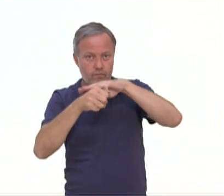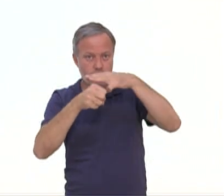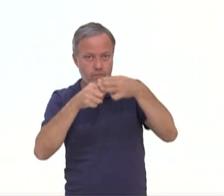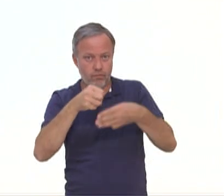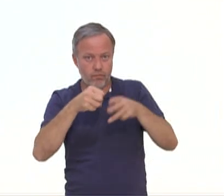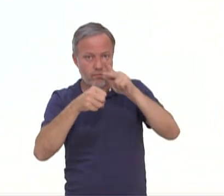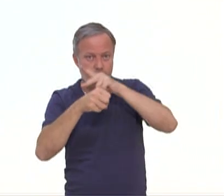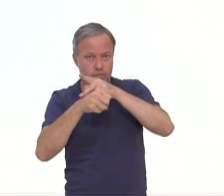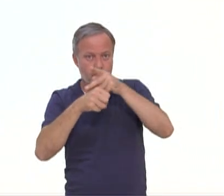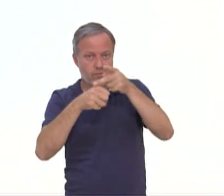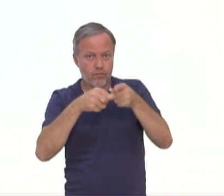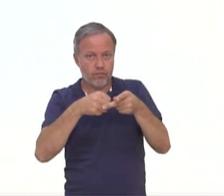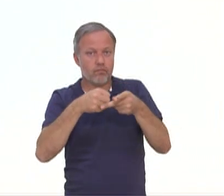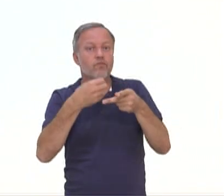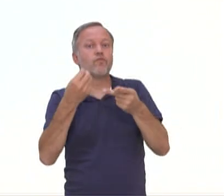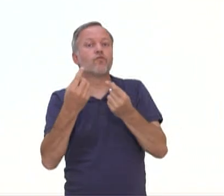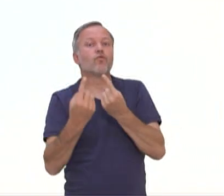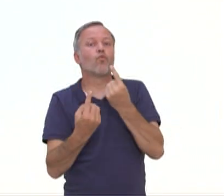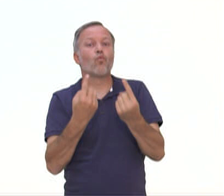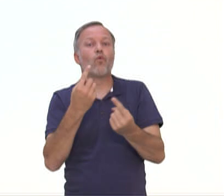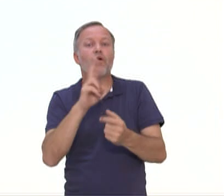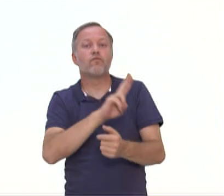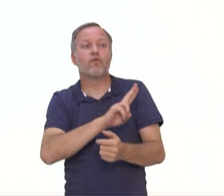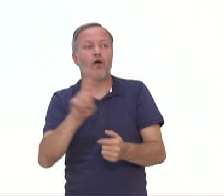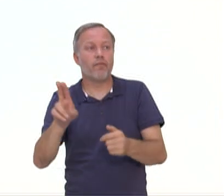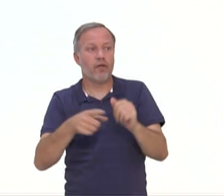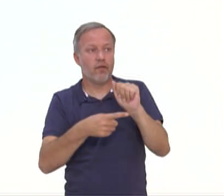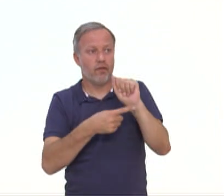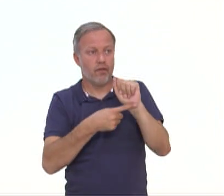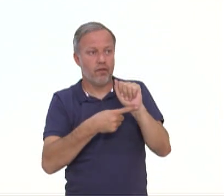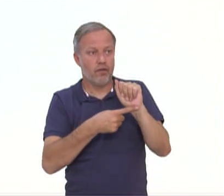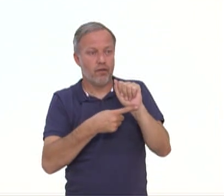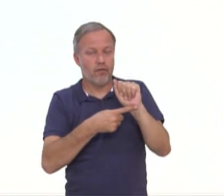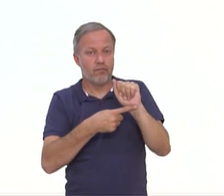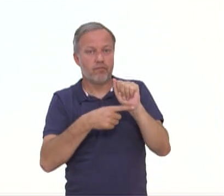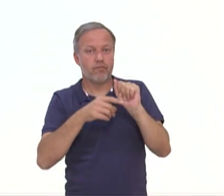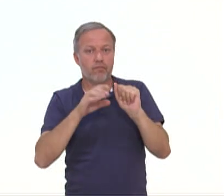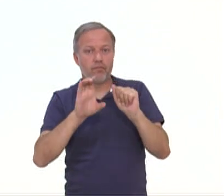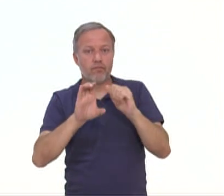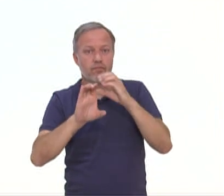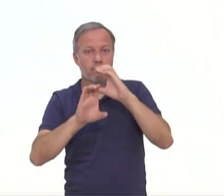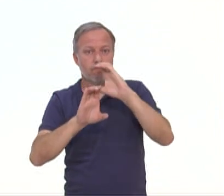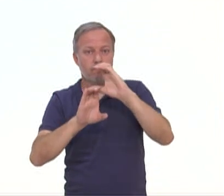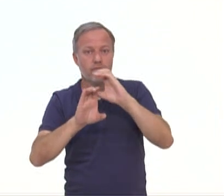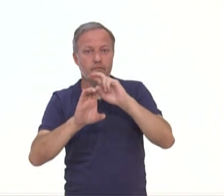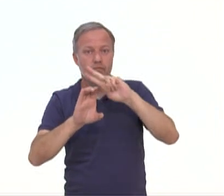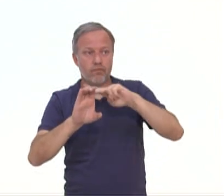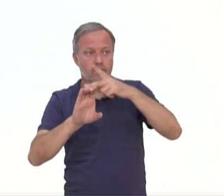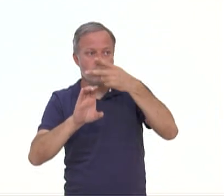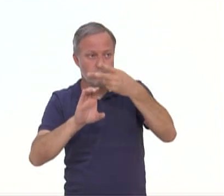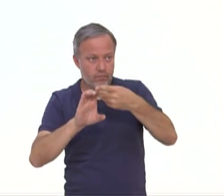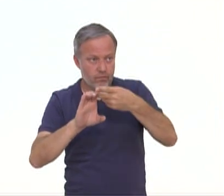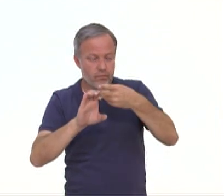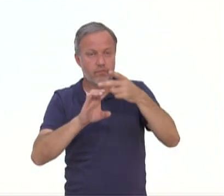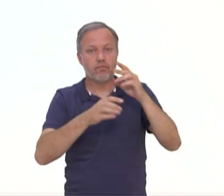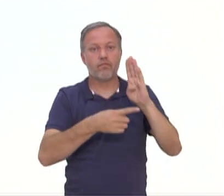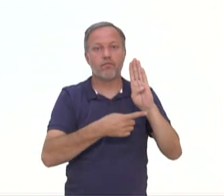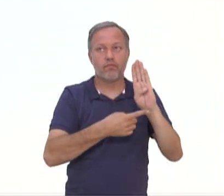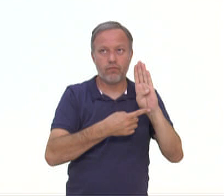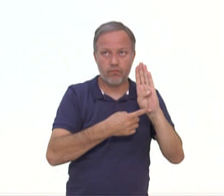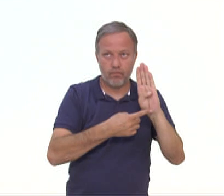Esse modelo ficou conhecido por, letra A, modelo da bicamada lipídica, B, modelo do mosaico